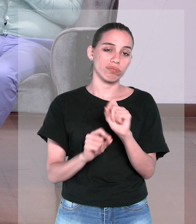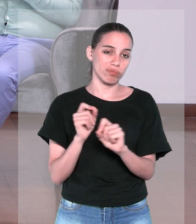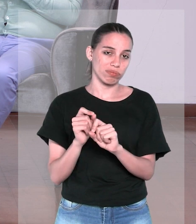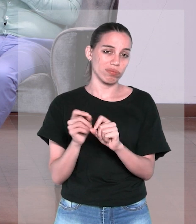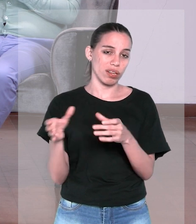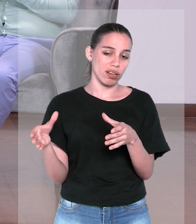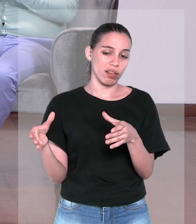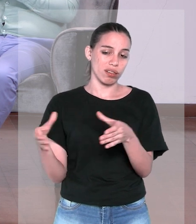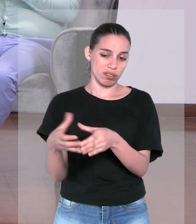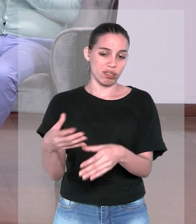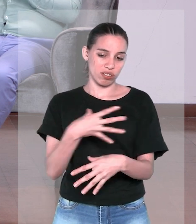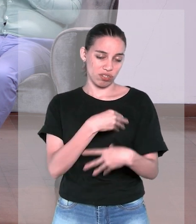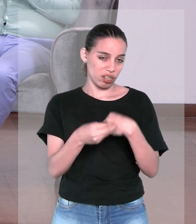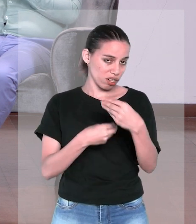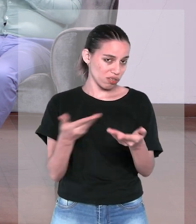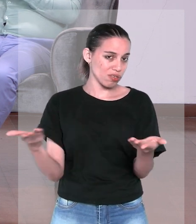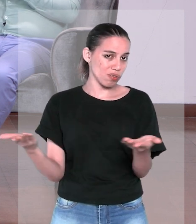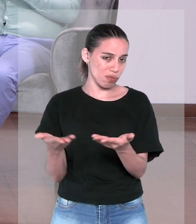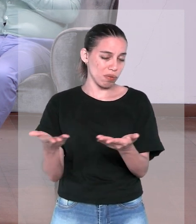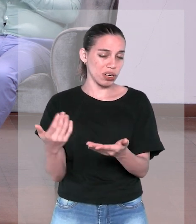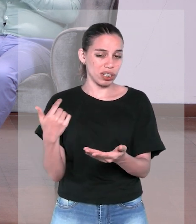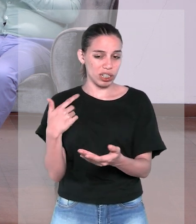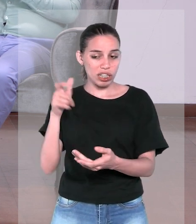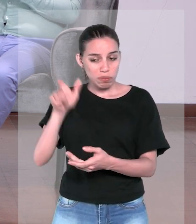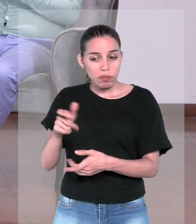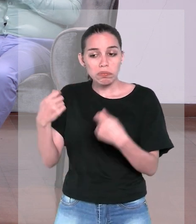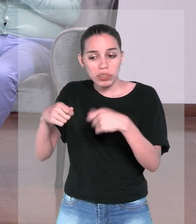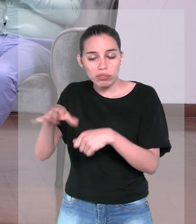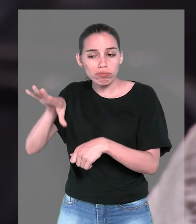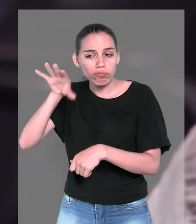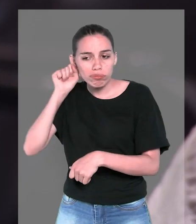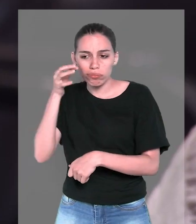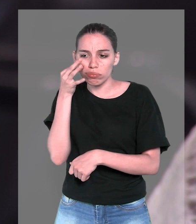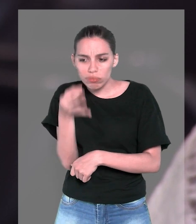Que organizavam como é que eles iam se vingar, por